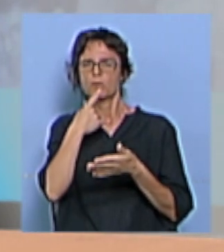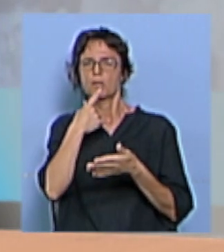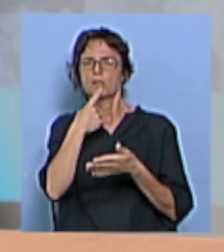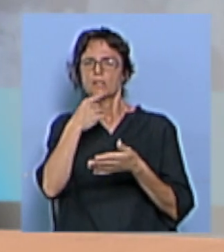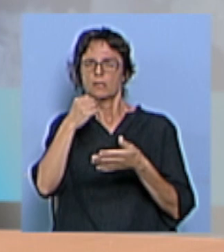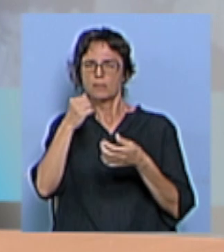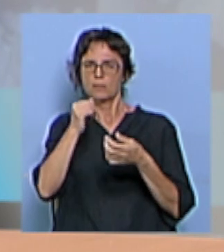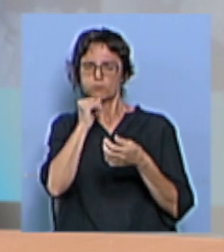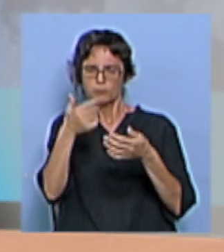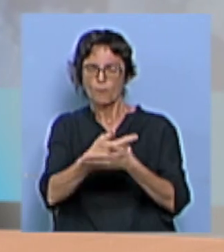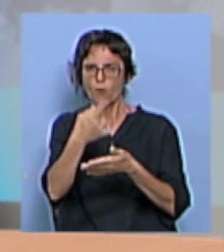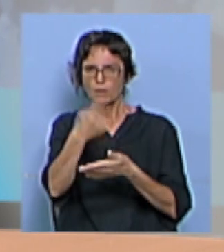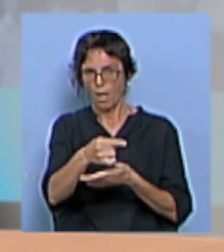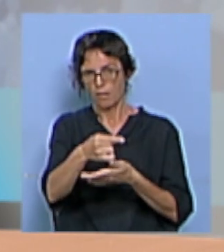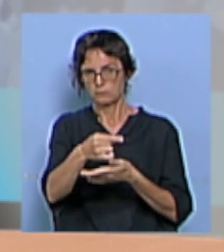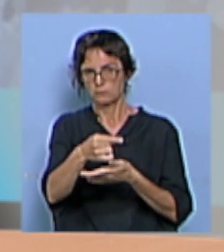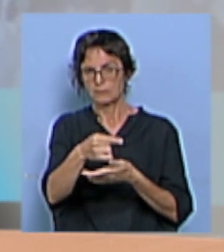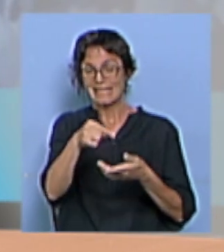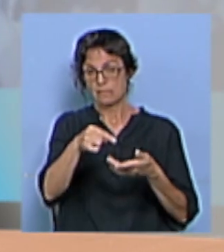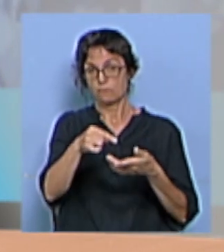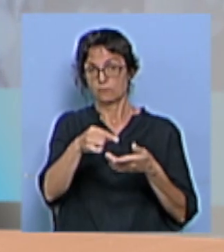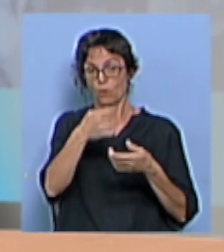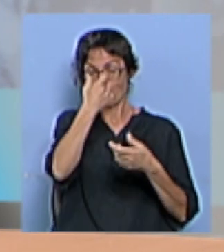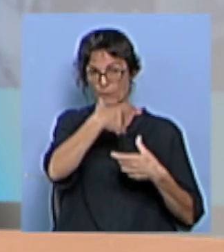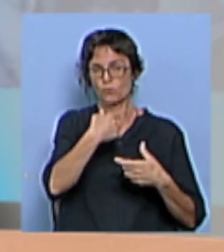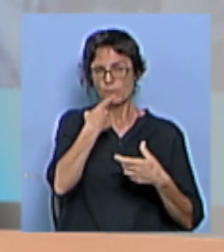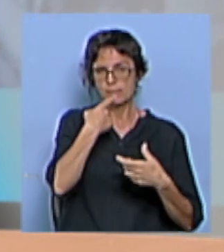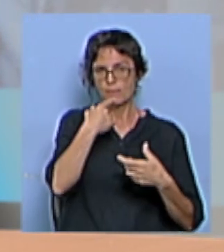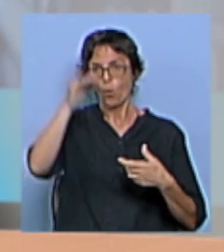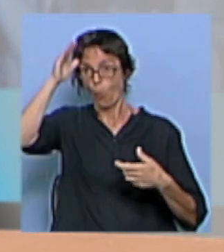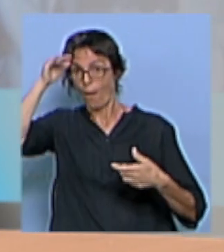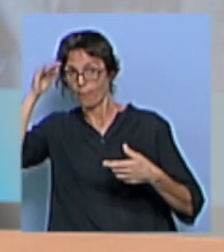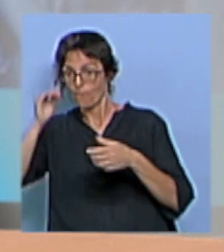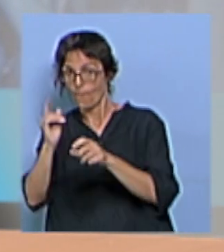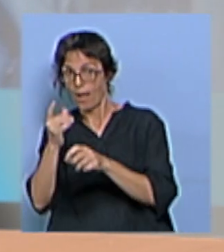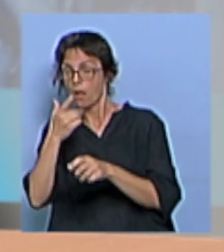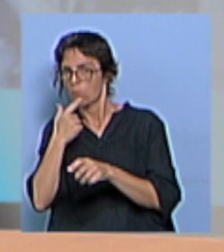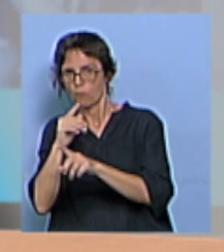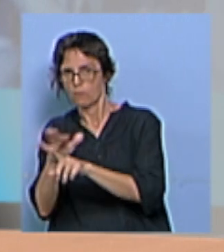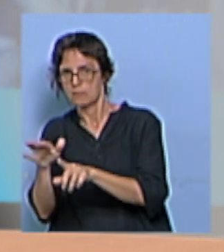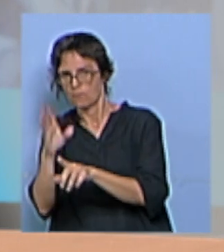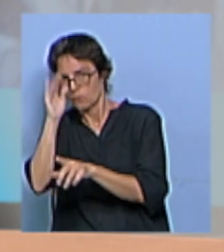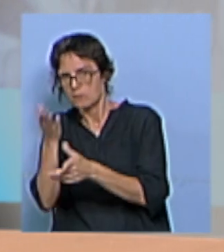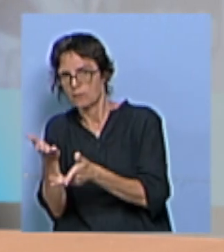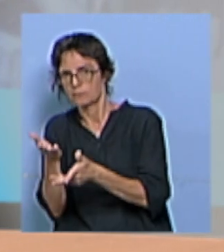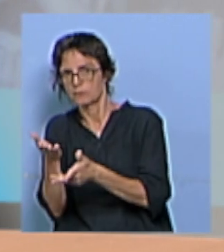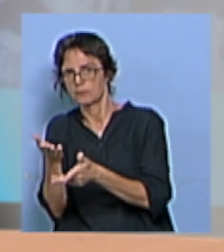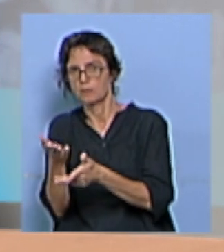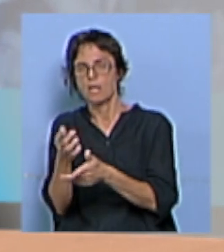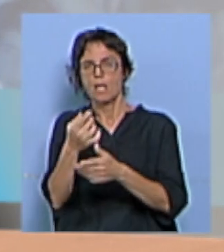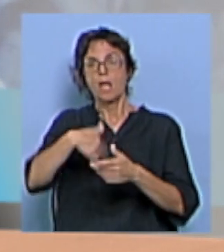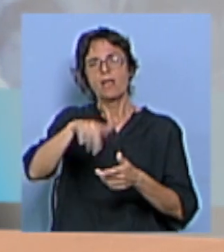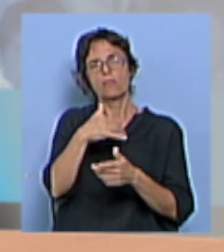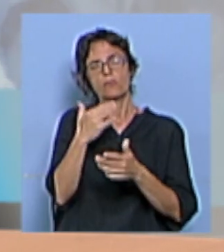a São Francisco, não é? Mas de qualquer forma, nós também tendemos a esquecer a morte, a relegá-la para o lado.